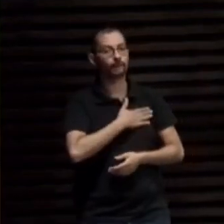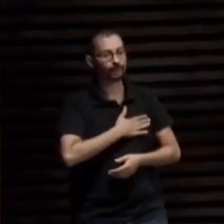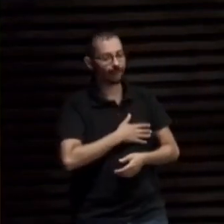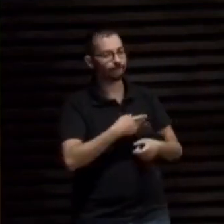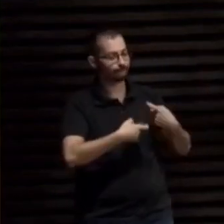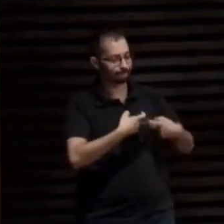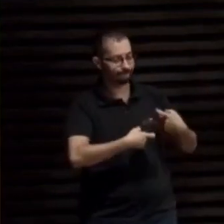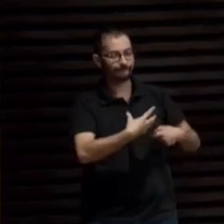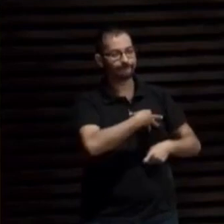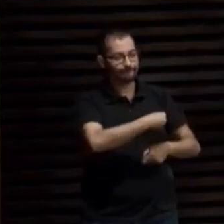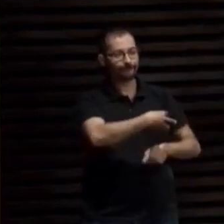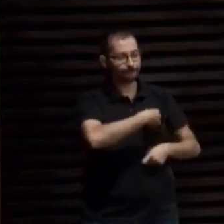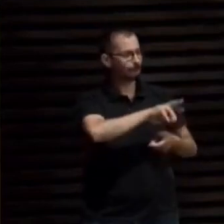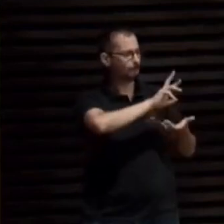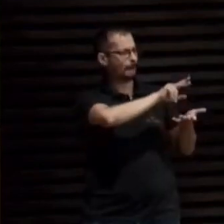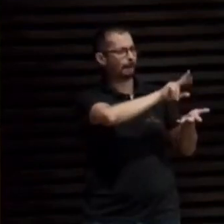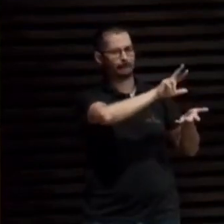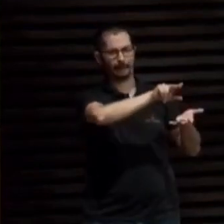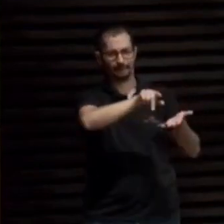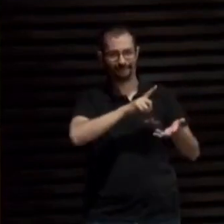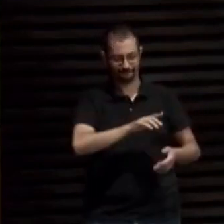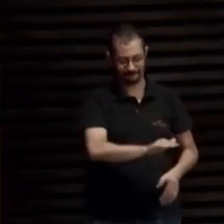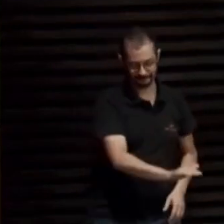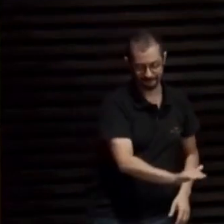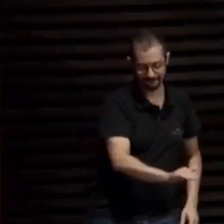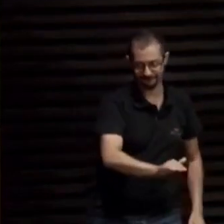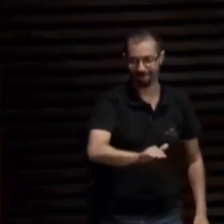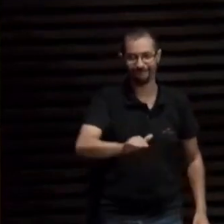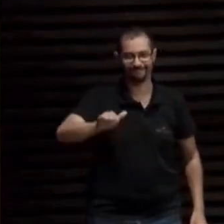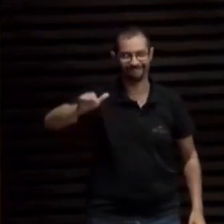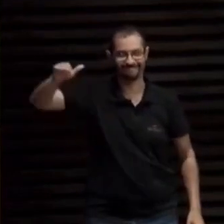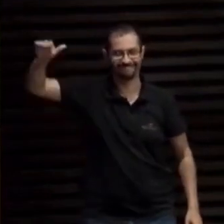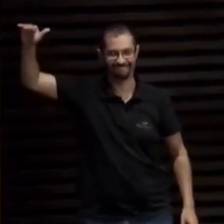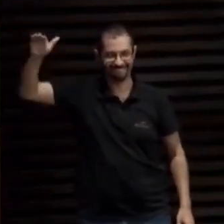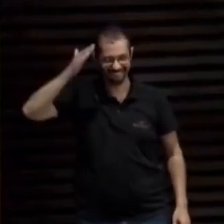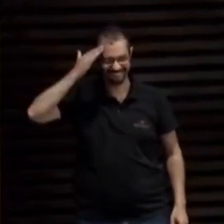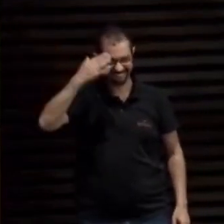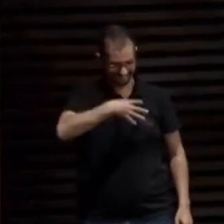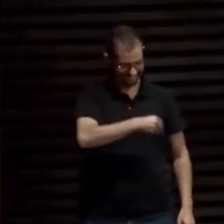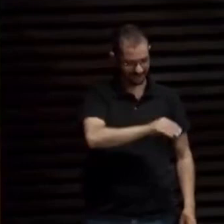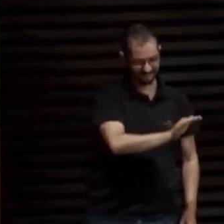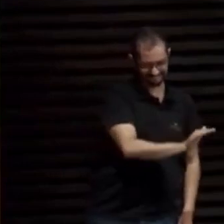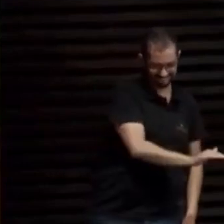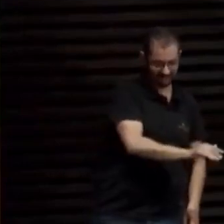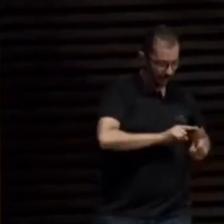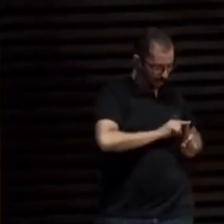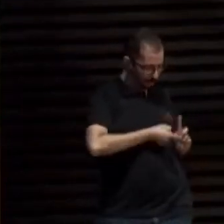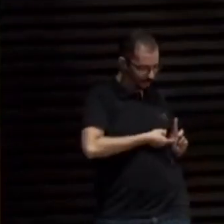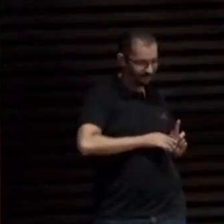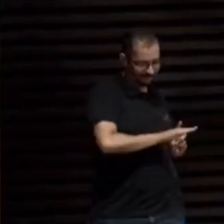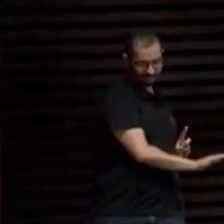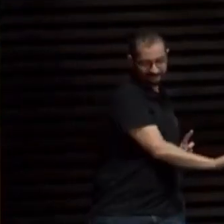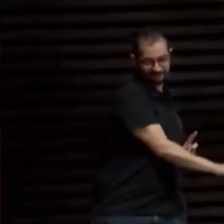Ele parecia esses meninos aqui que tinham um fora, outro dentro e outro no pensamento,